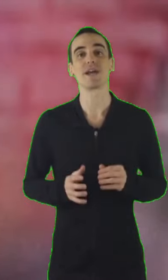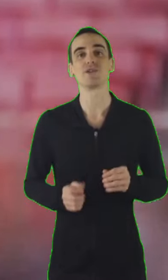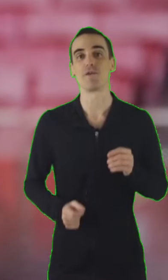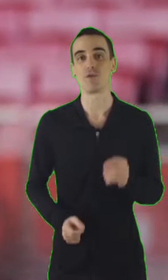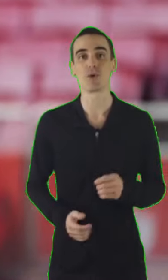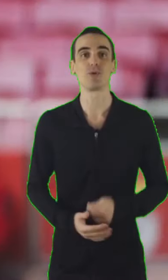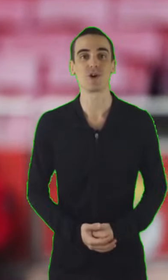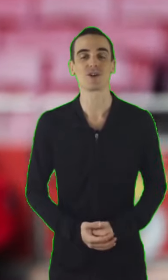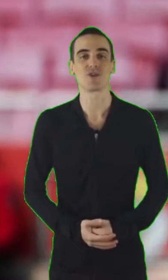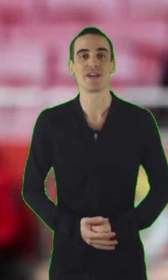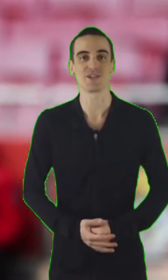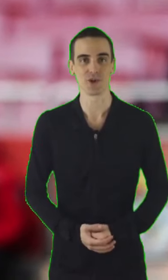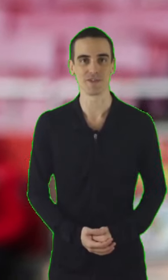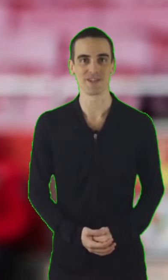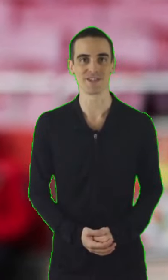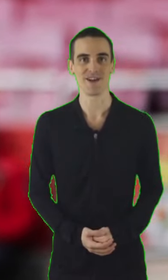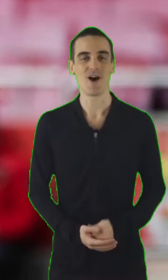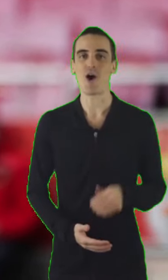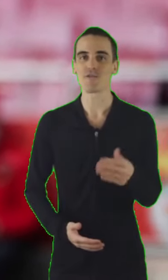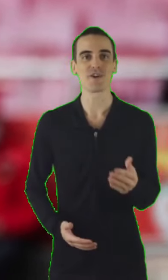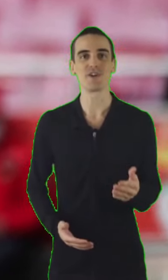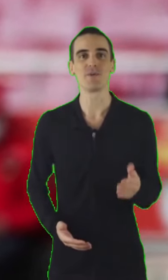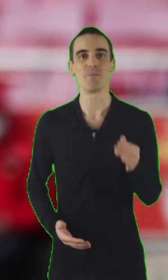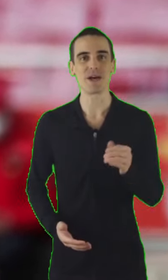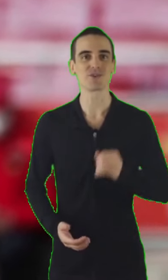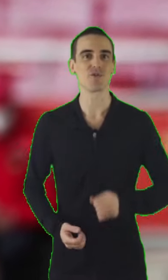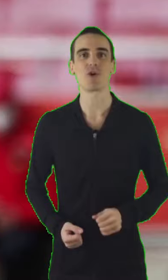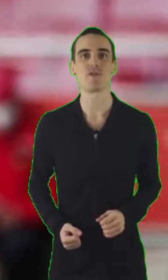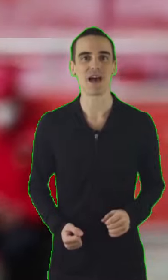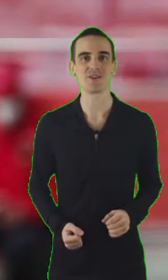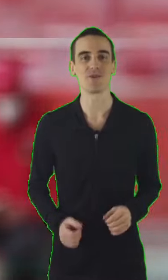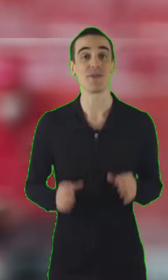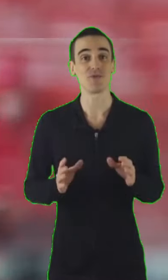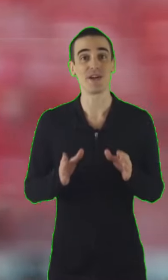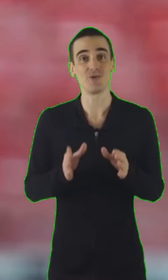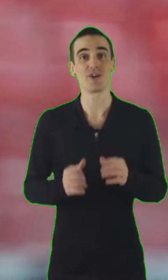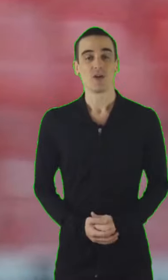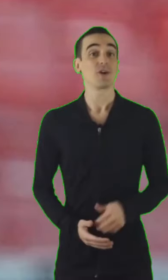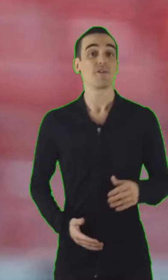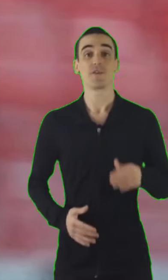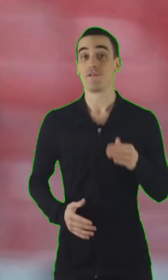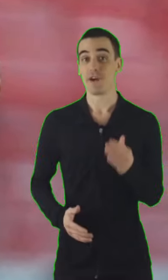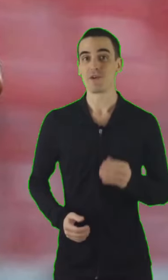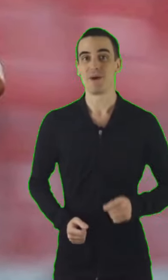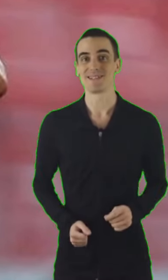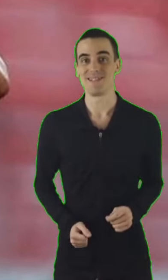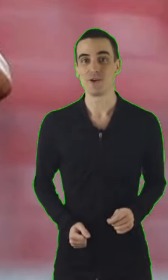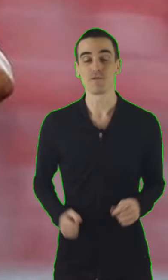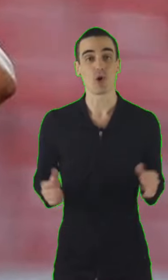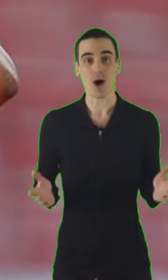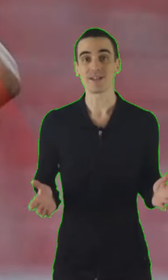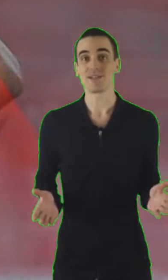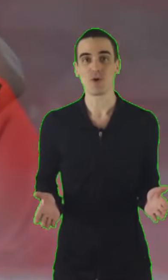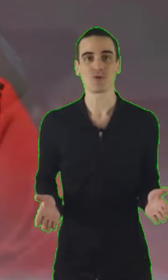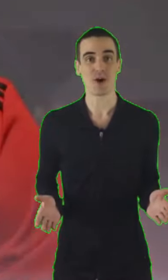reforçar o sistema defensivo e o jogador tem anuência do treinador para reforçar o time celeste. Ainda segundo apurou a reportagem, o Cruzeiro tentará